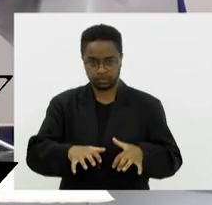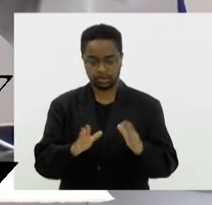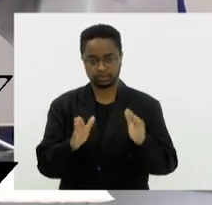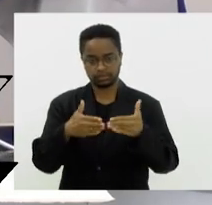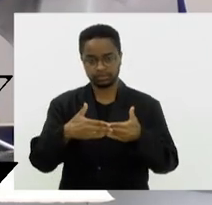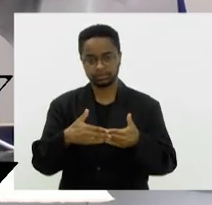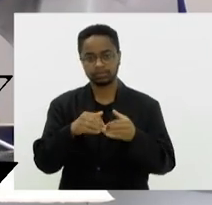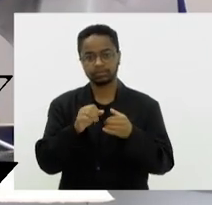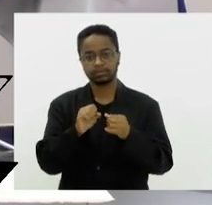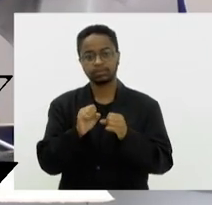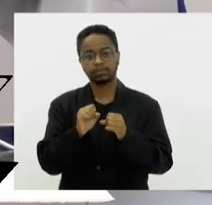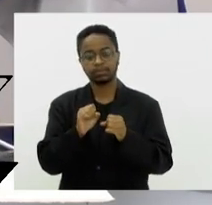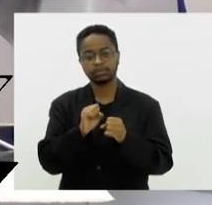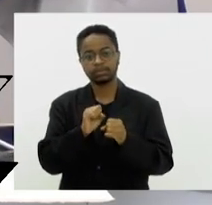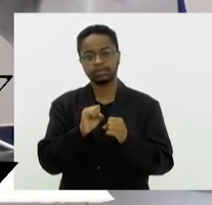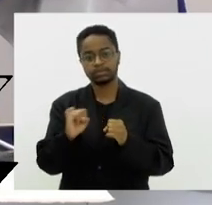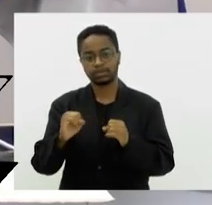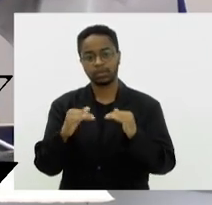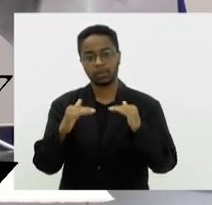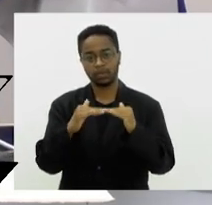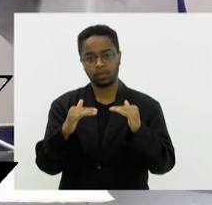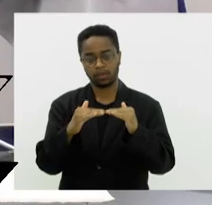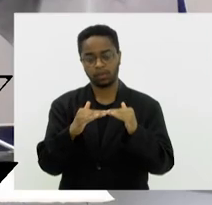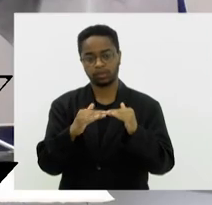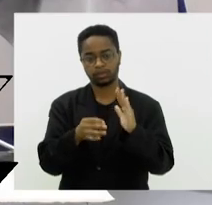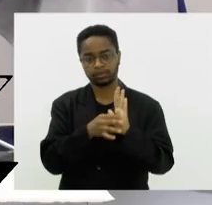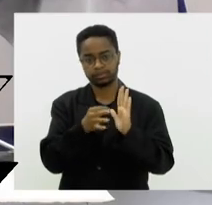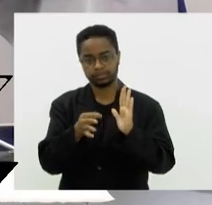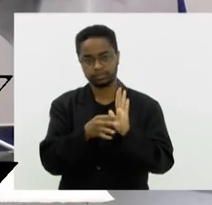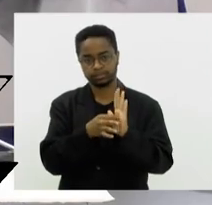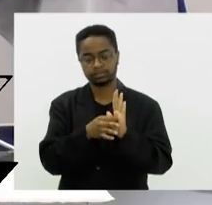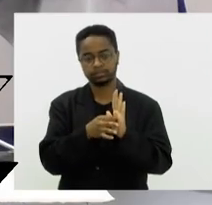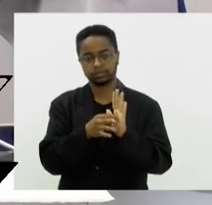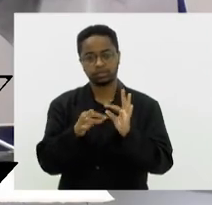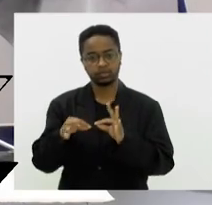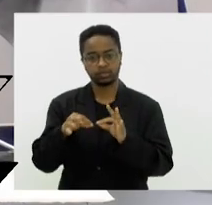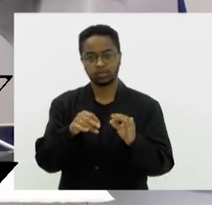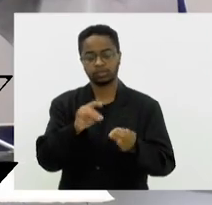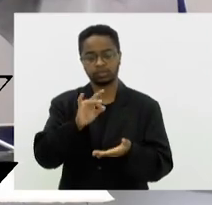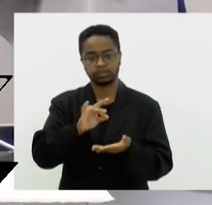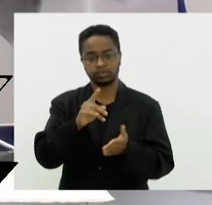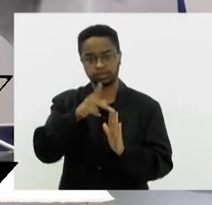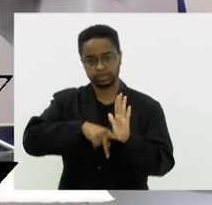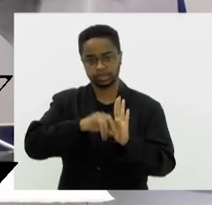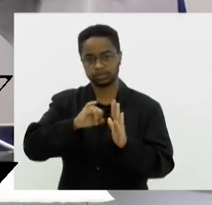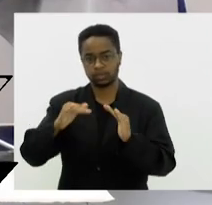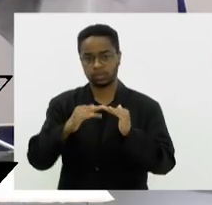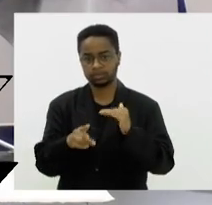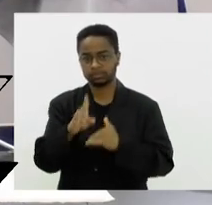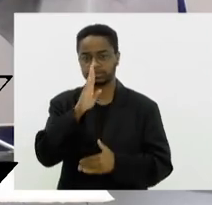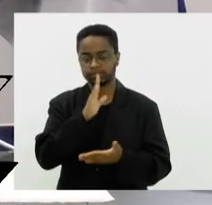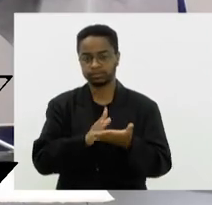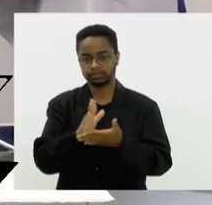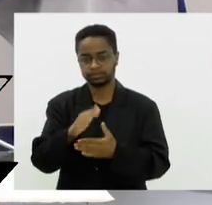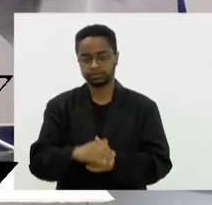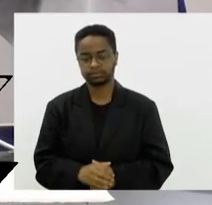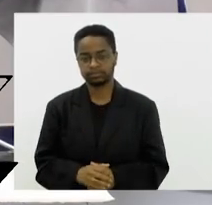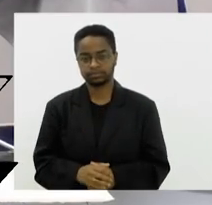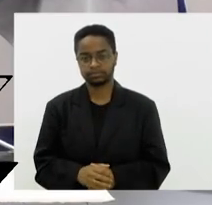discutir, encerrada a discussão, em votação o parecer original em todos os projetos, senhores que aprovam, permaneçam como estão, aprovados os